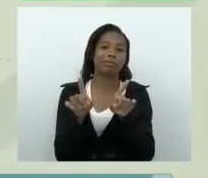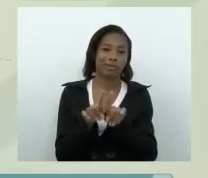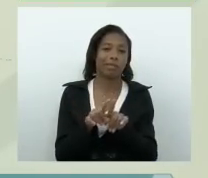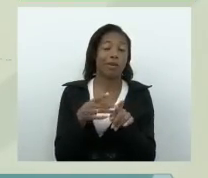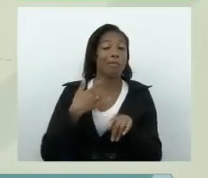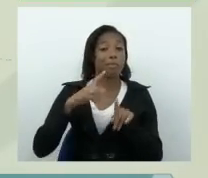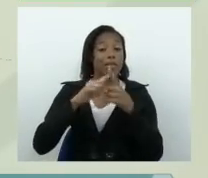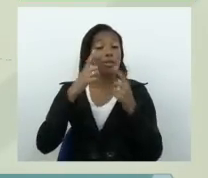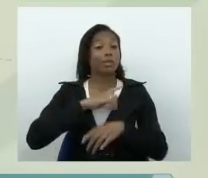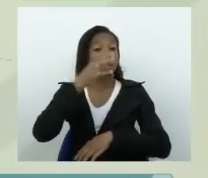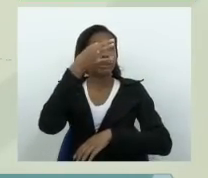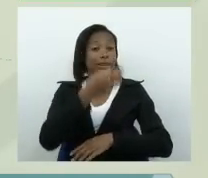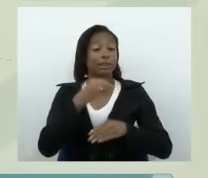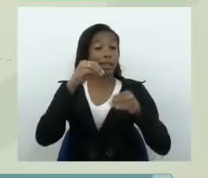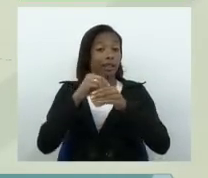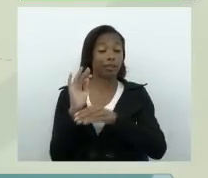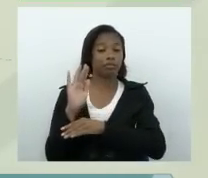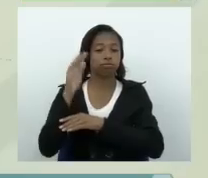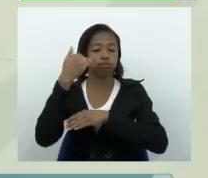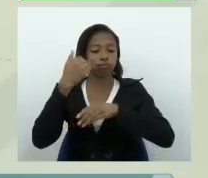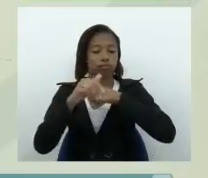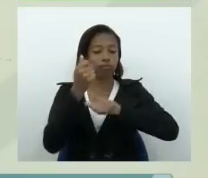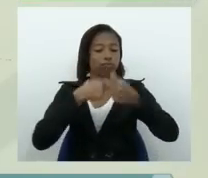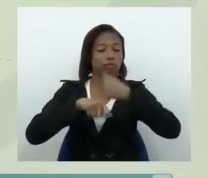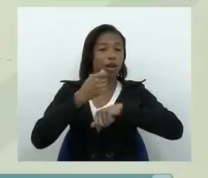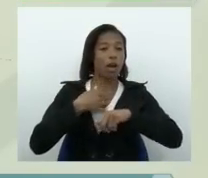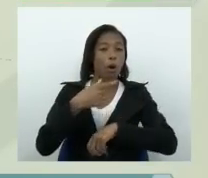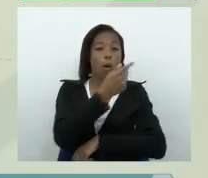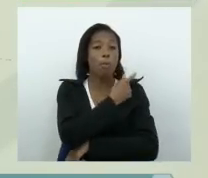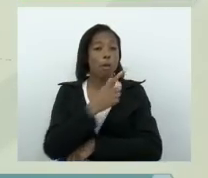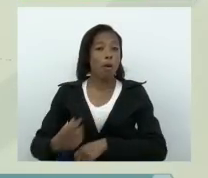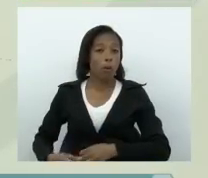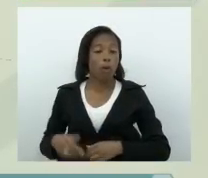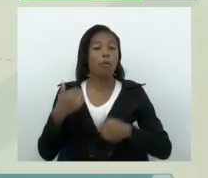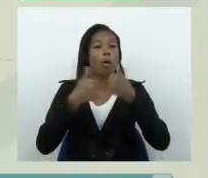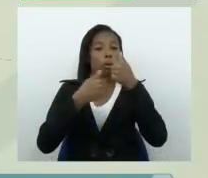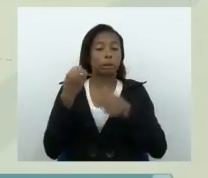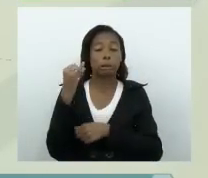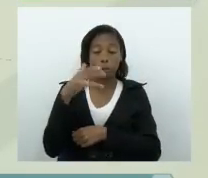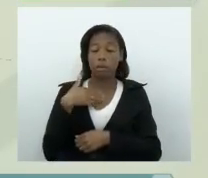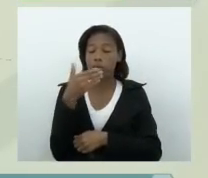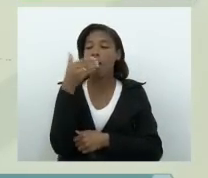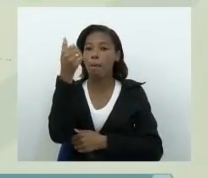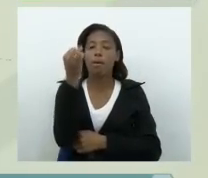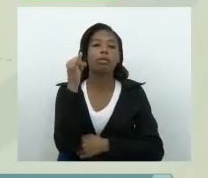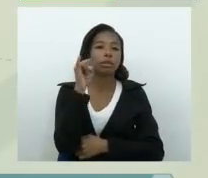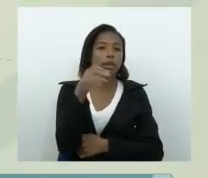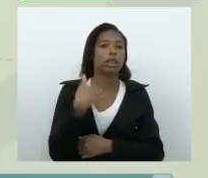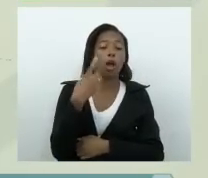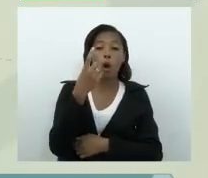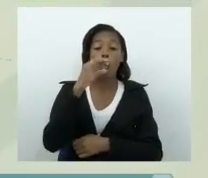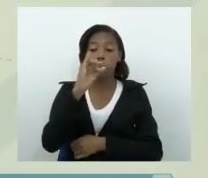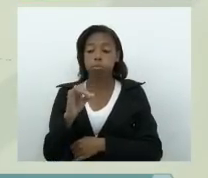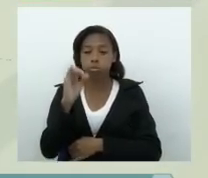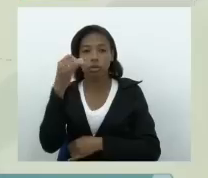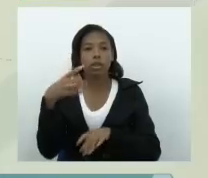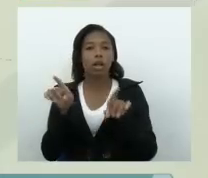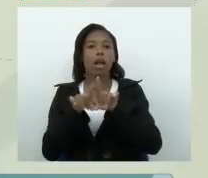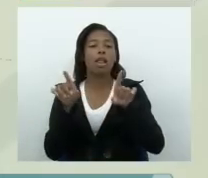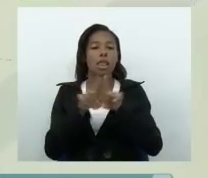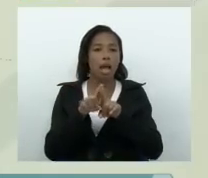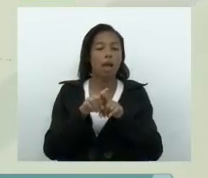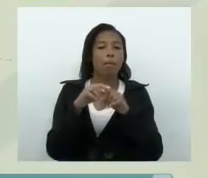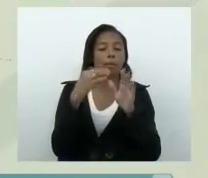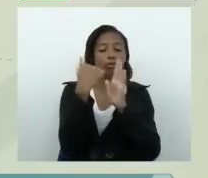que nessa nova gestão, no meu governo, o esporte será valorizado e terá 1% do orçamento da